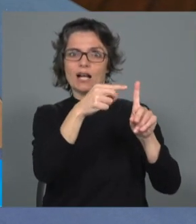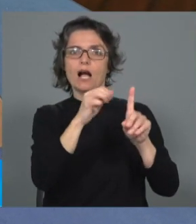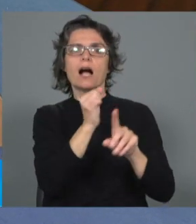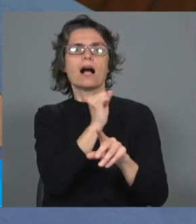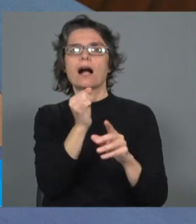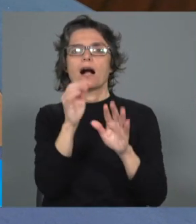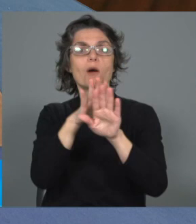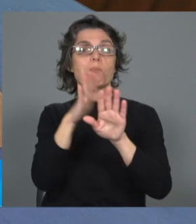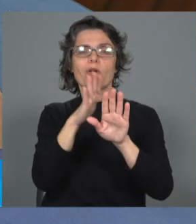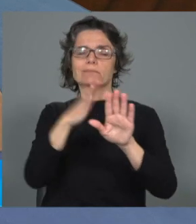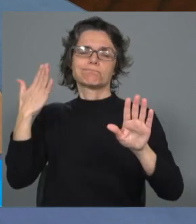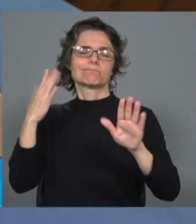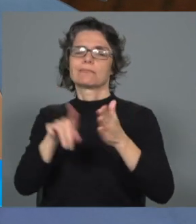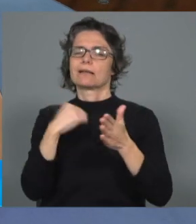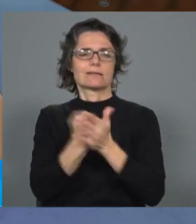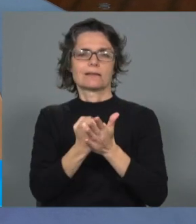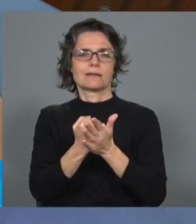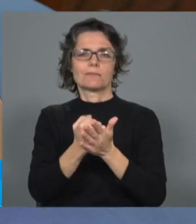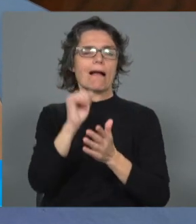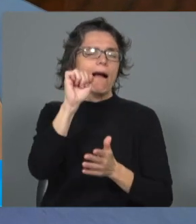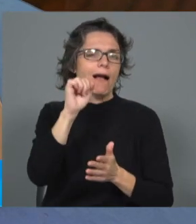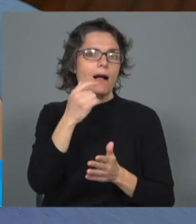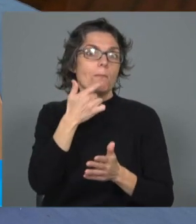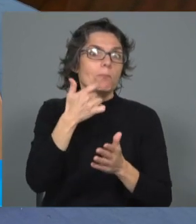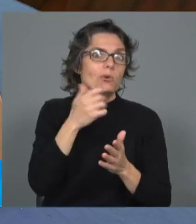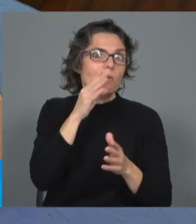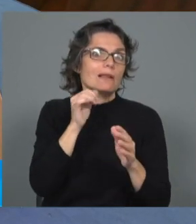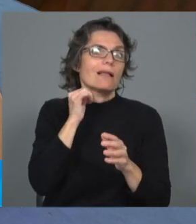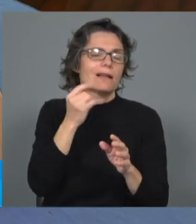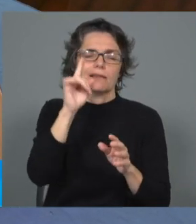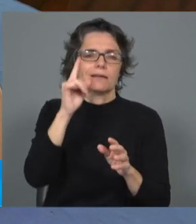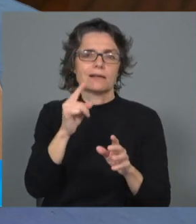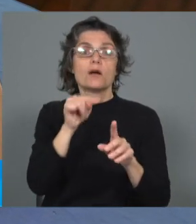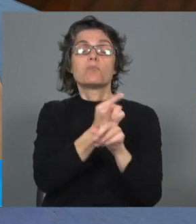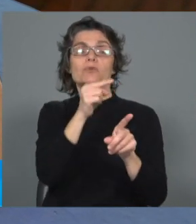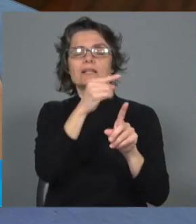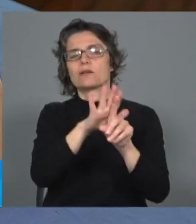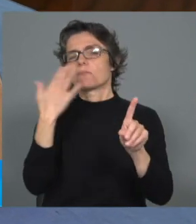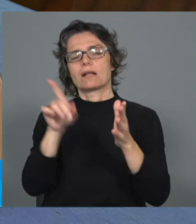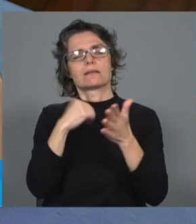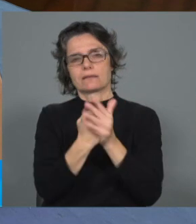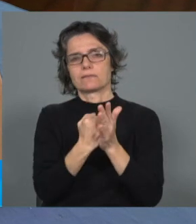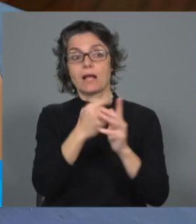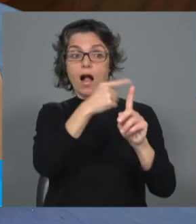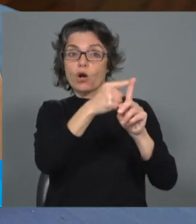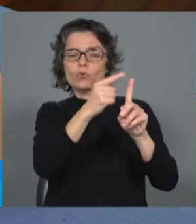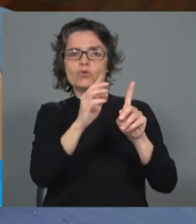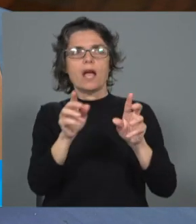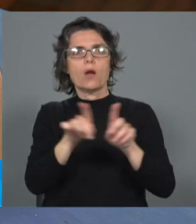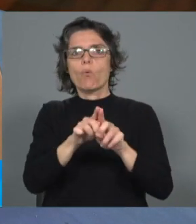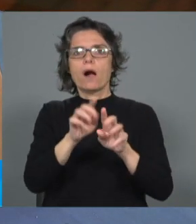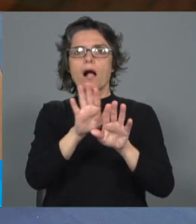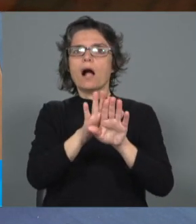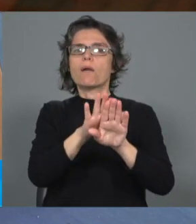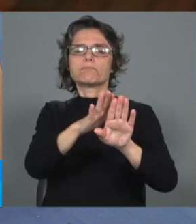abra. Portanto, está sempre aberta. Está sempre aberta. Portanto, este encontro, a cruz é este portal que nos aproxima